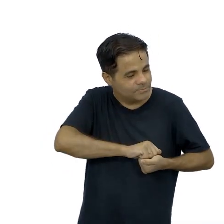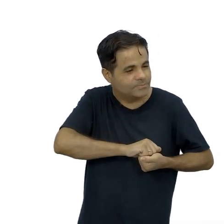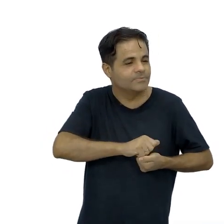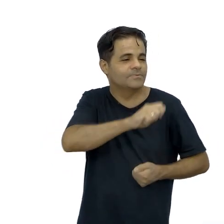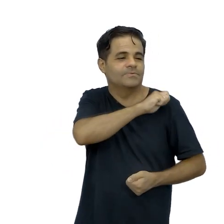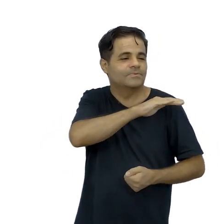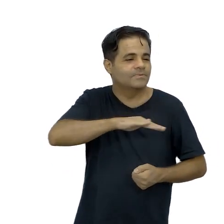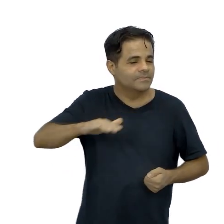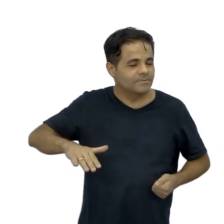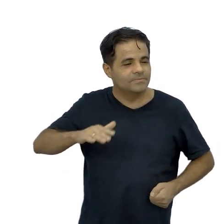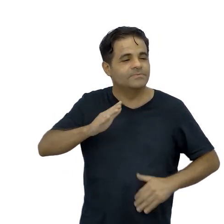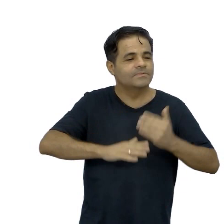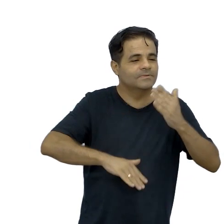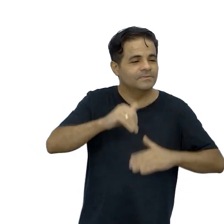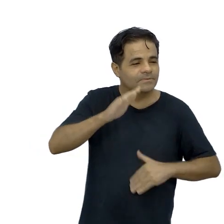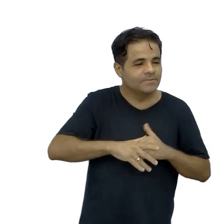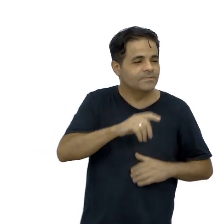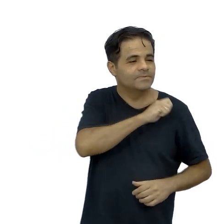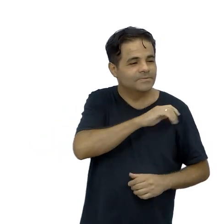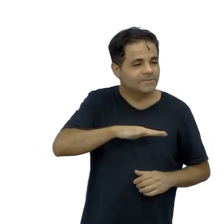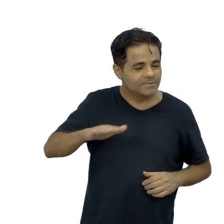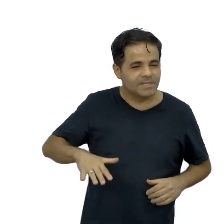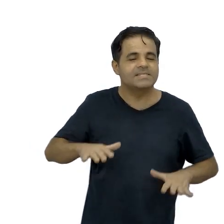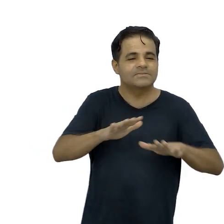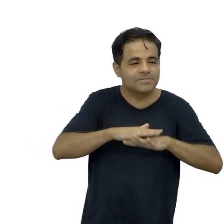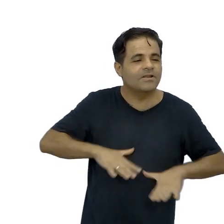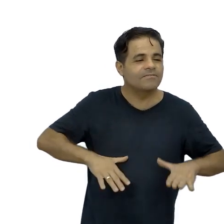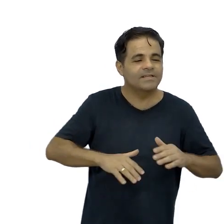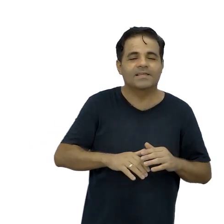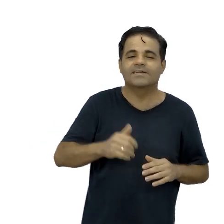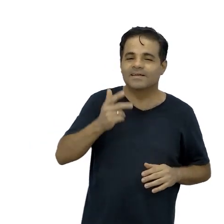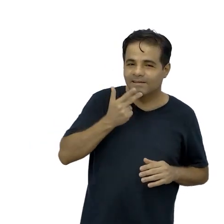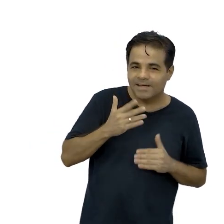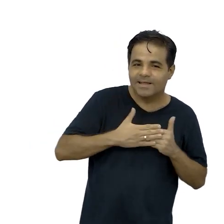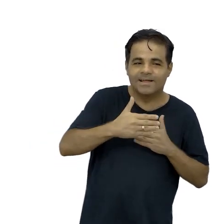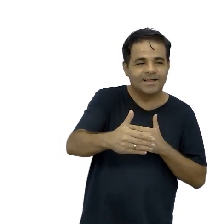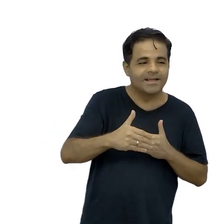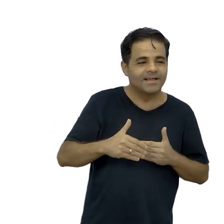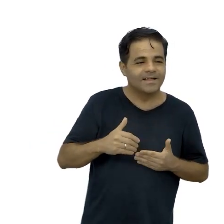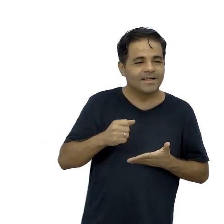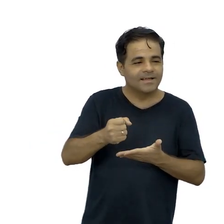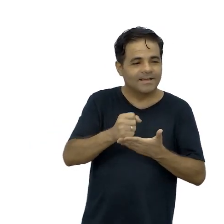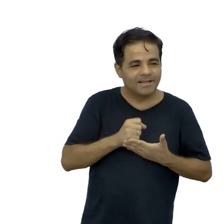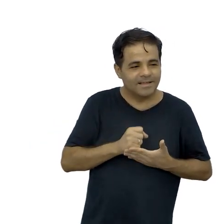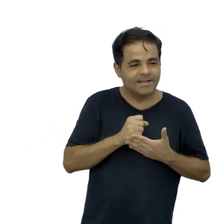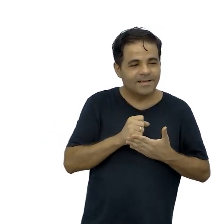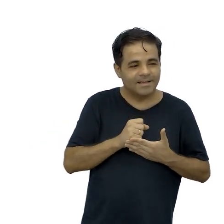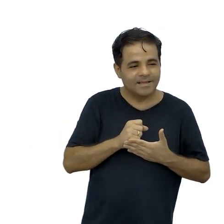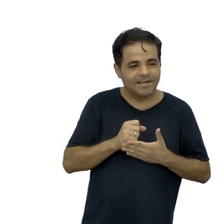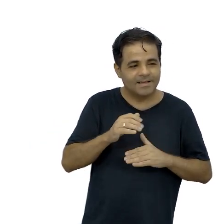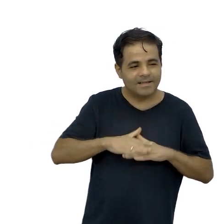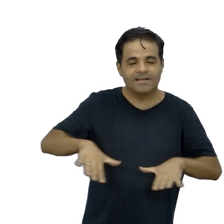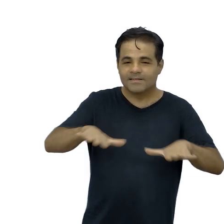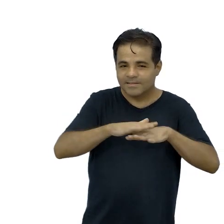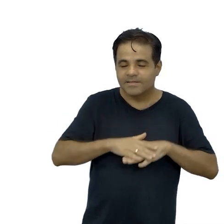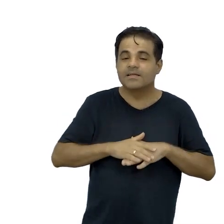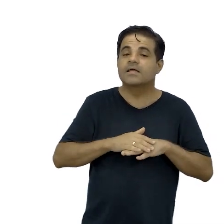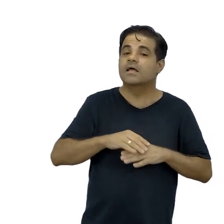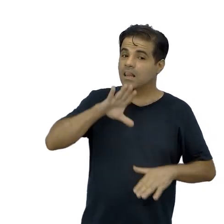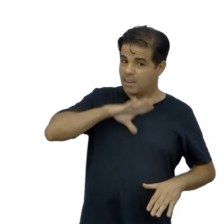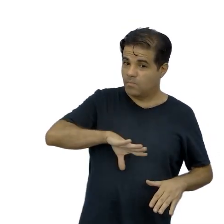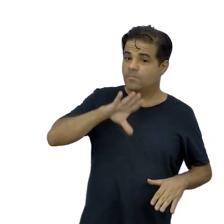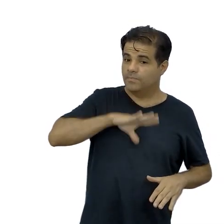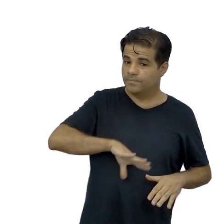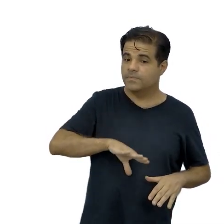Esse quadro, pessoal, ele traz um pouquinho do que são os eixos do componente de língua